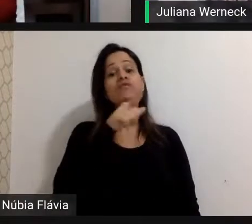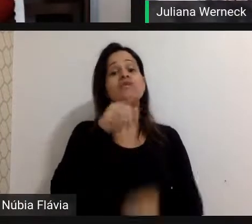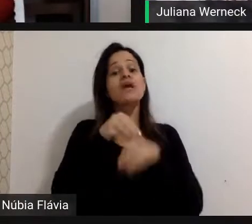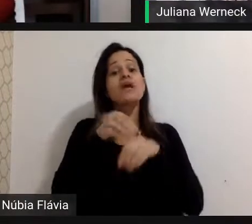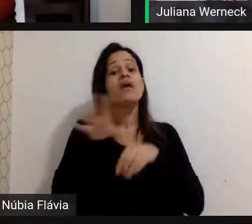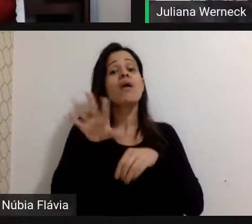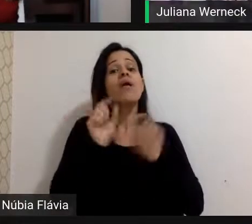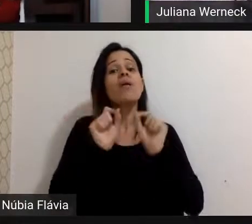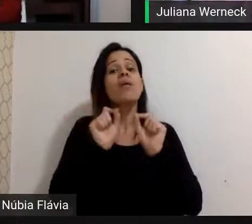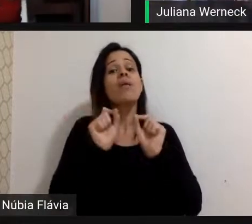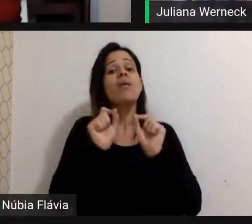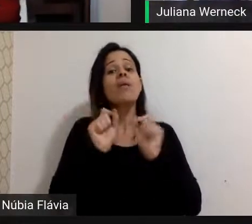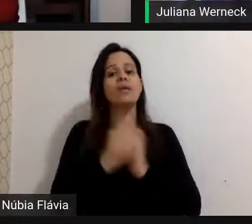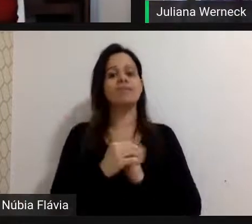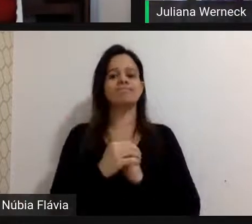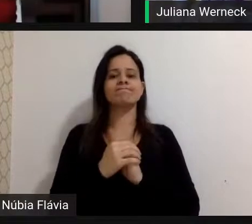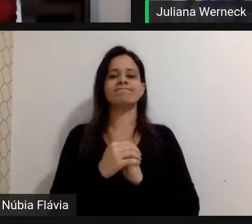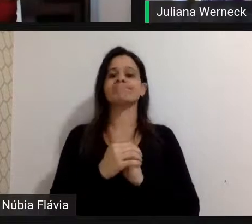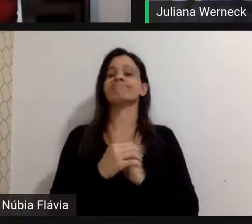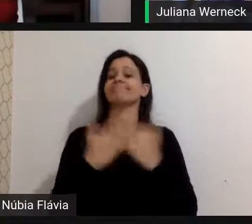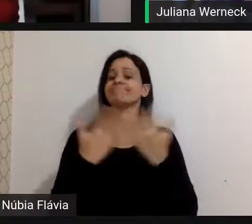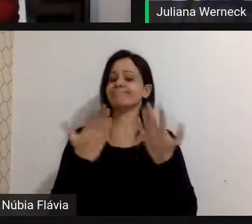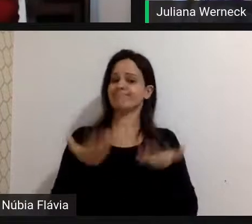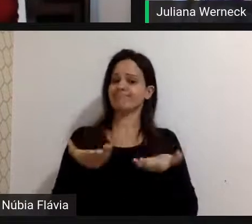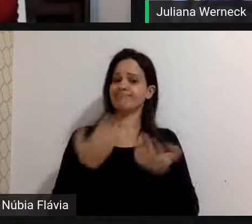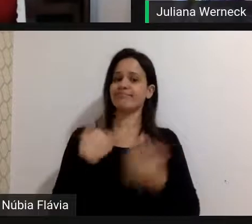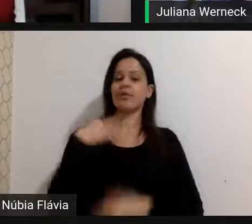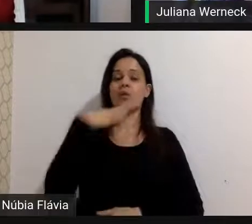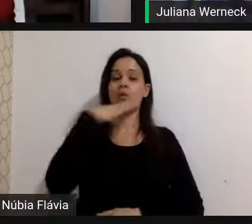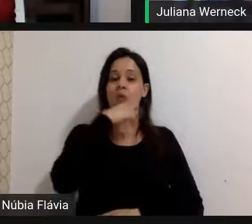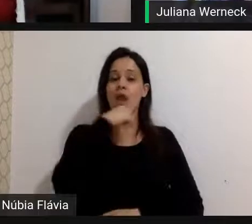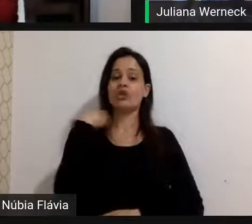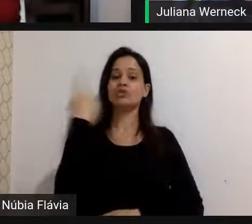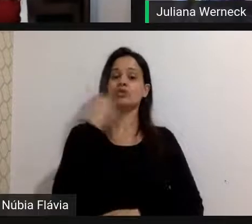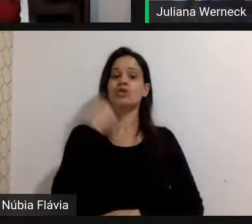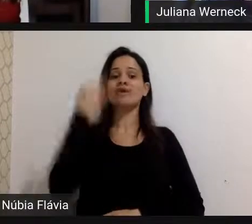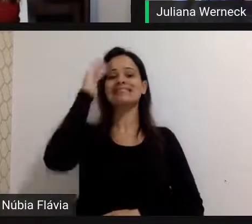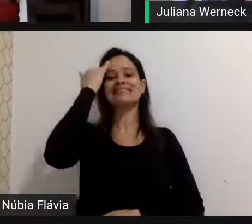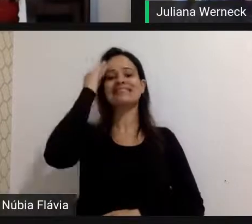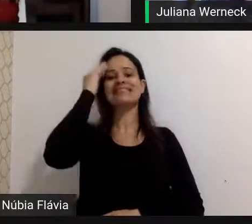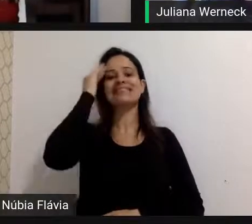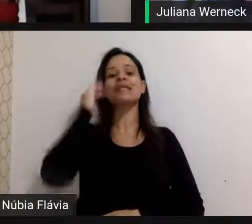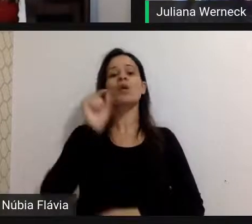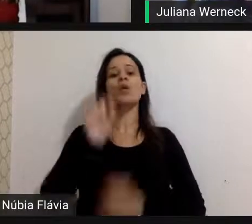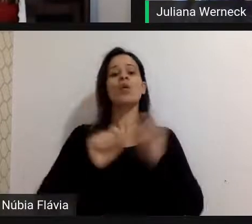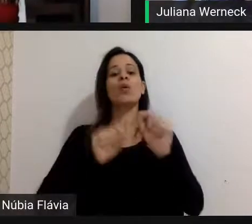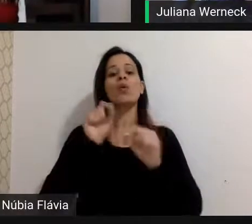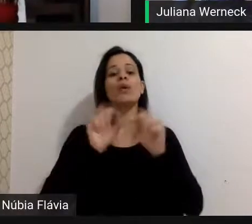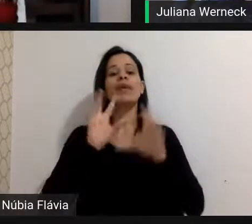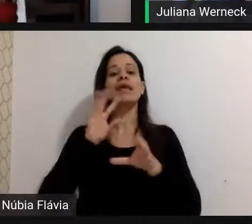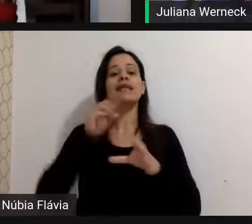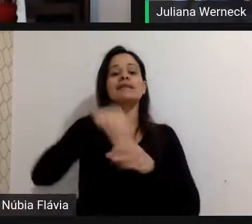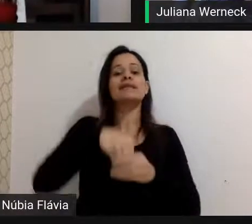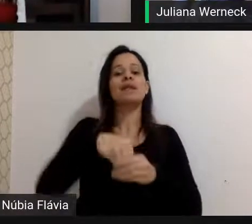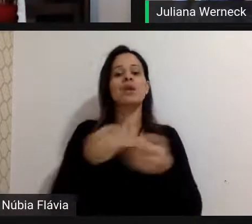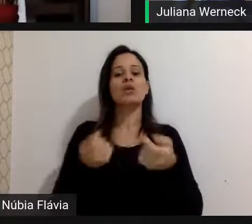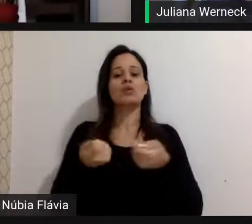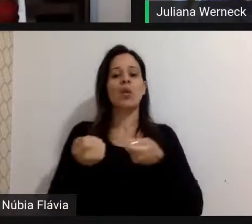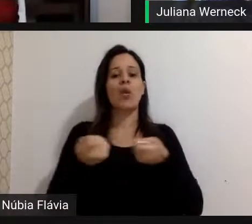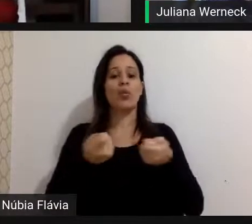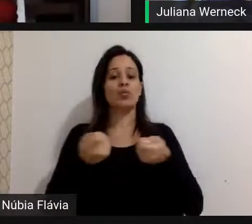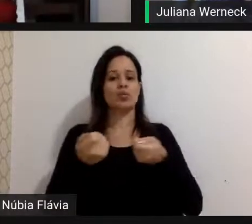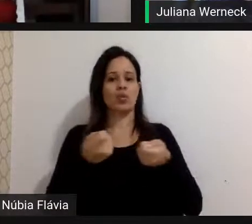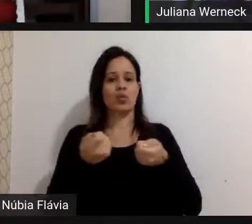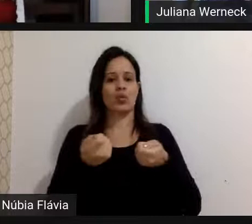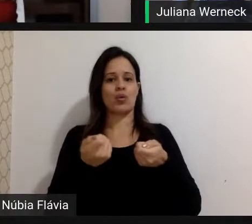Então, eu acho que é justamente essa questão de entender o que está dentro do nosso controle e o que não está.